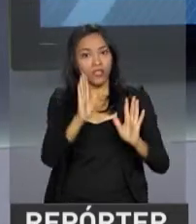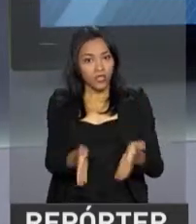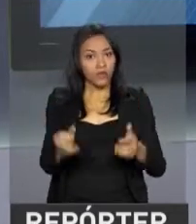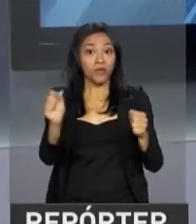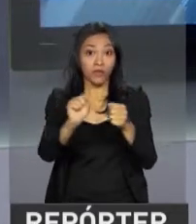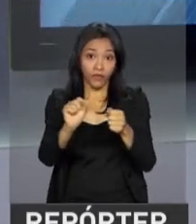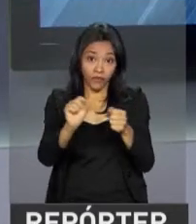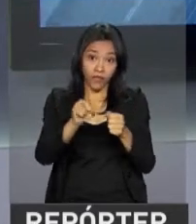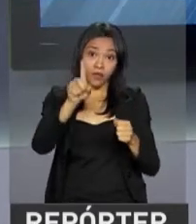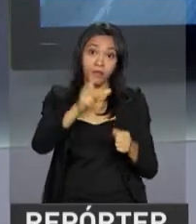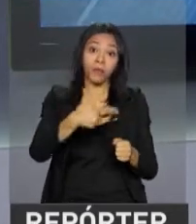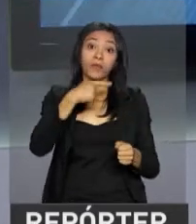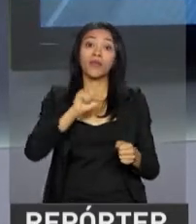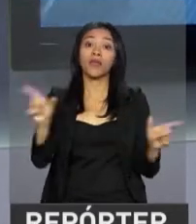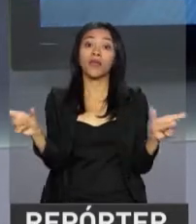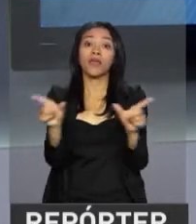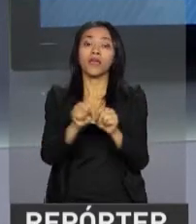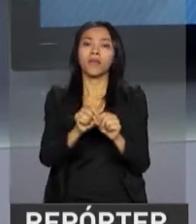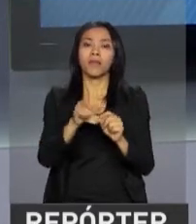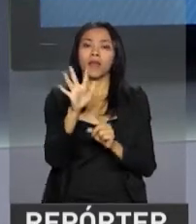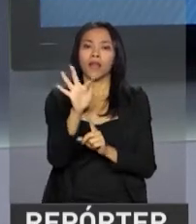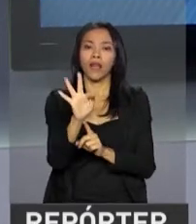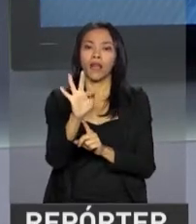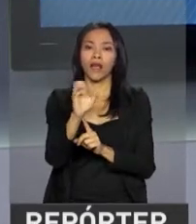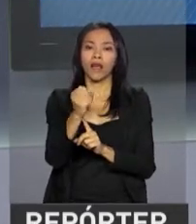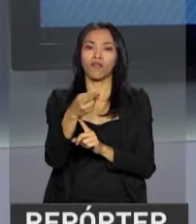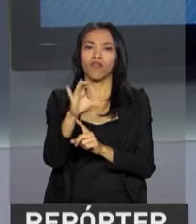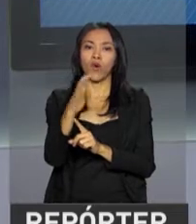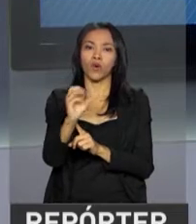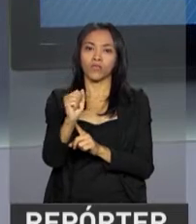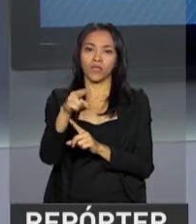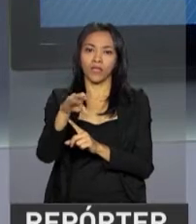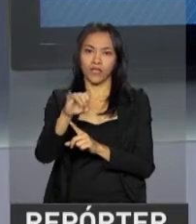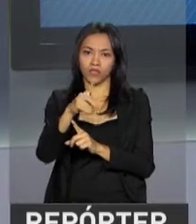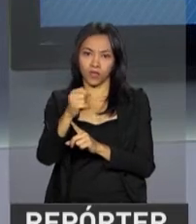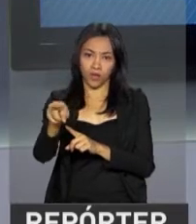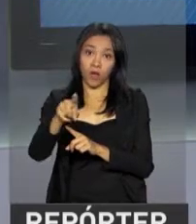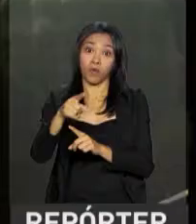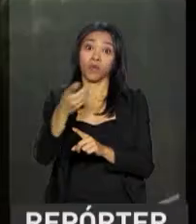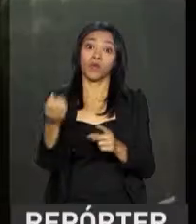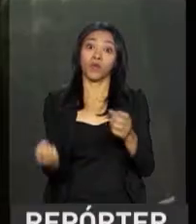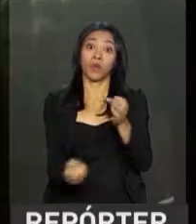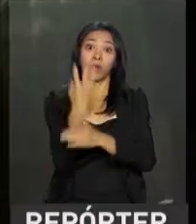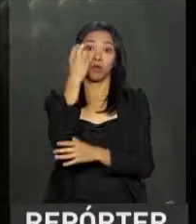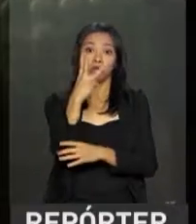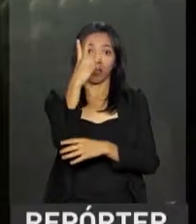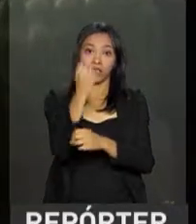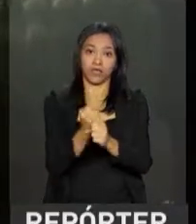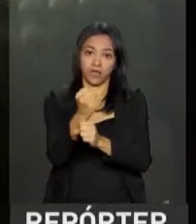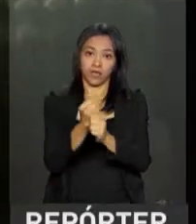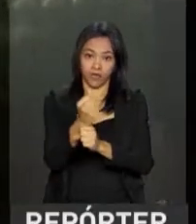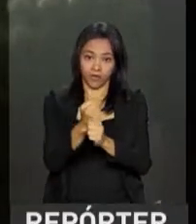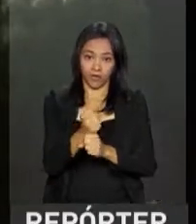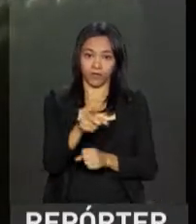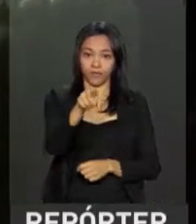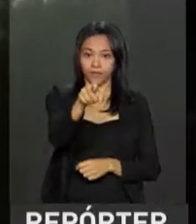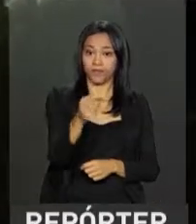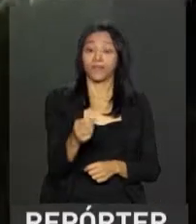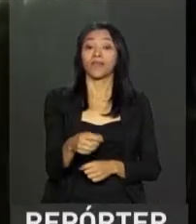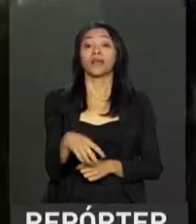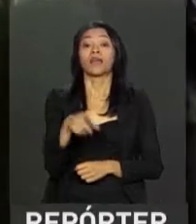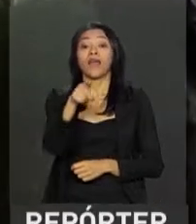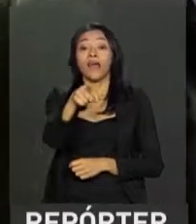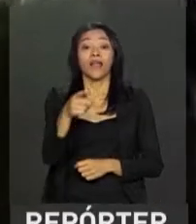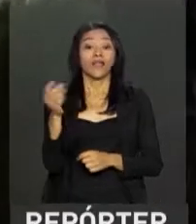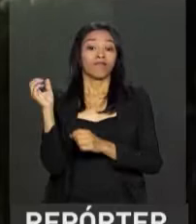agentes da força nacional de segurança pública que completou 13 anos de existência a 13 anos cristina